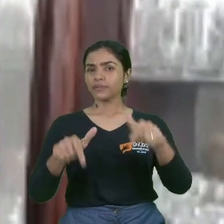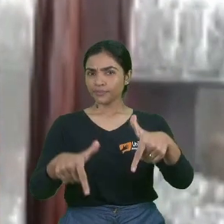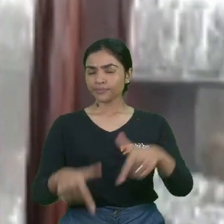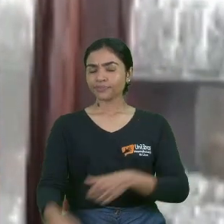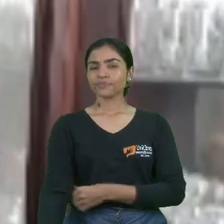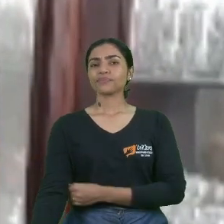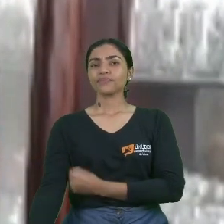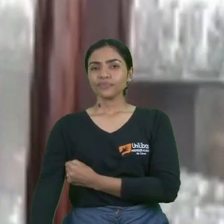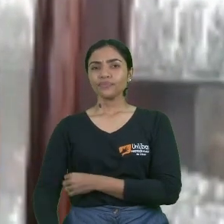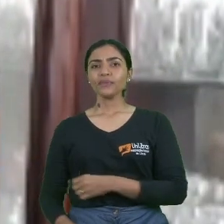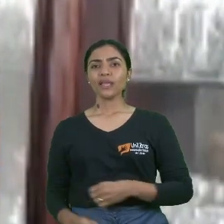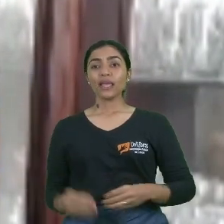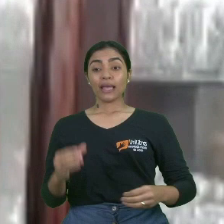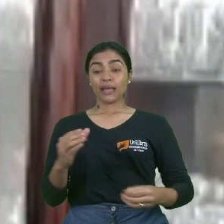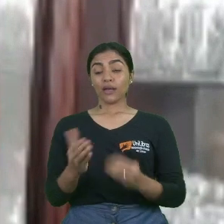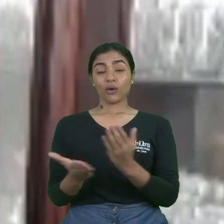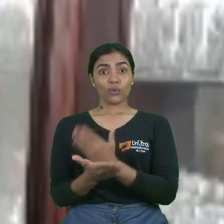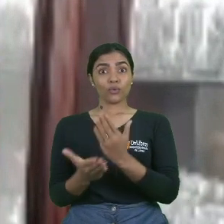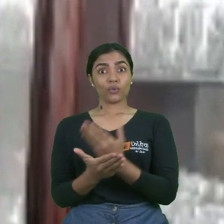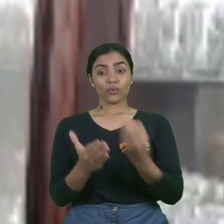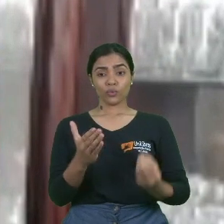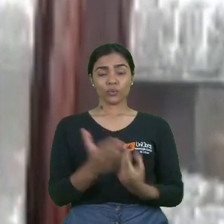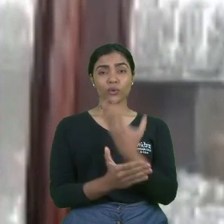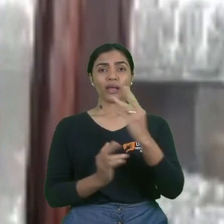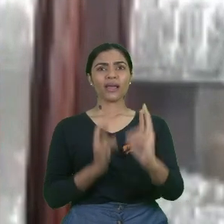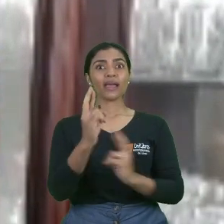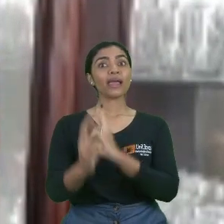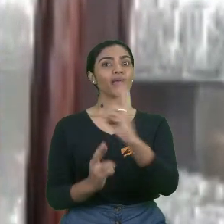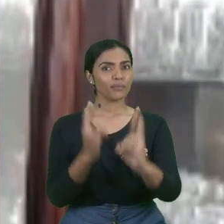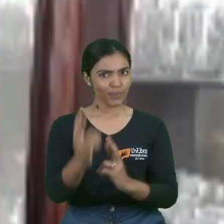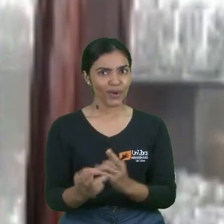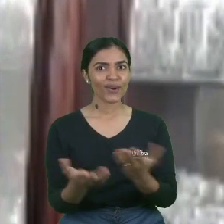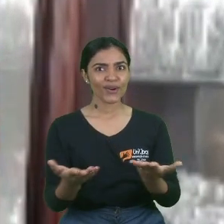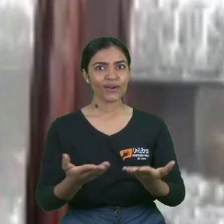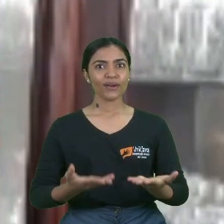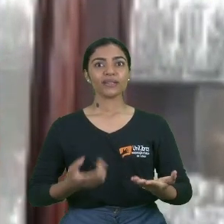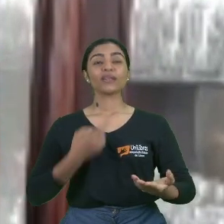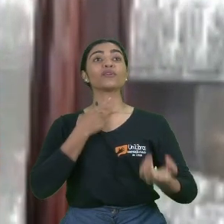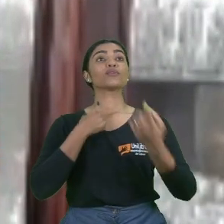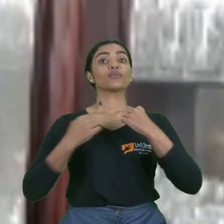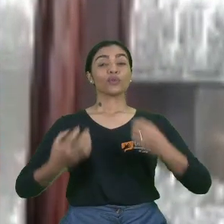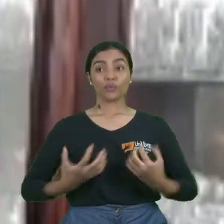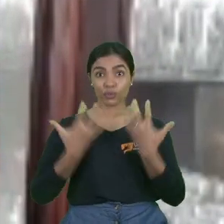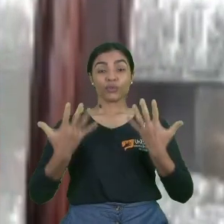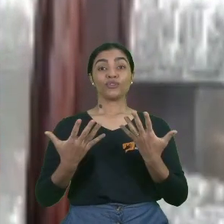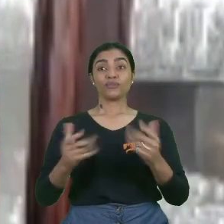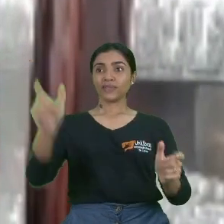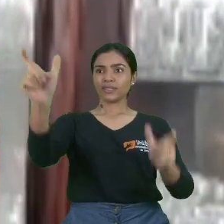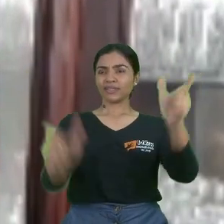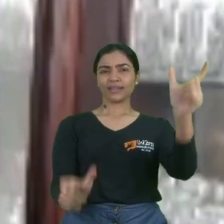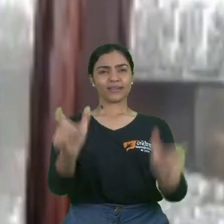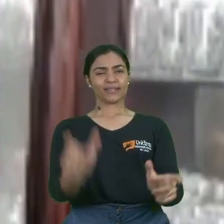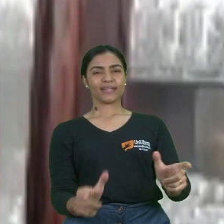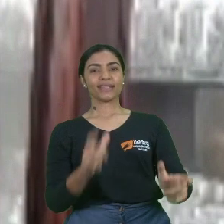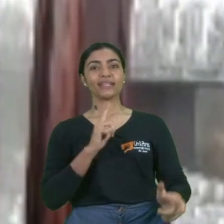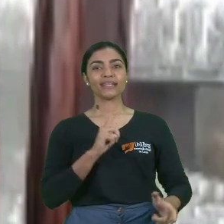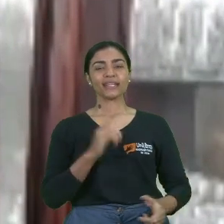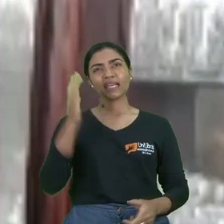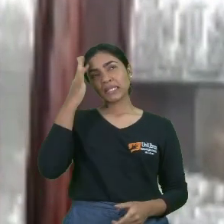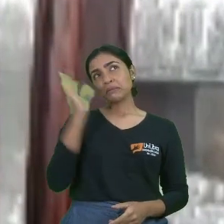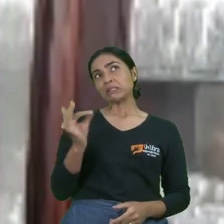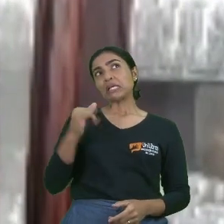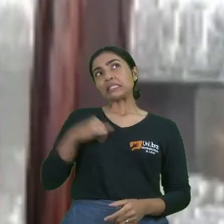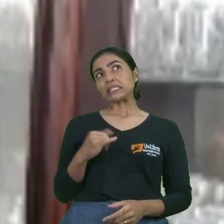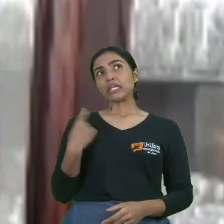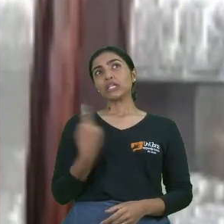levado Ele respondeu ao mal querido não sei se nós chegaremos sozinhos não sei isso é